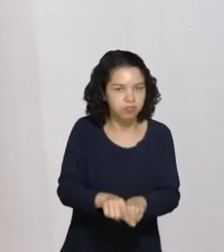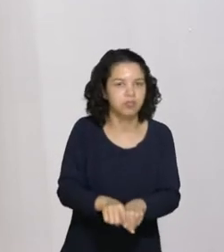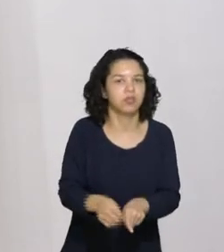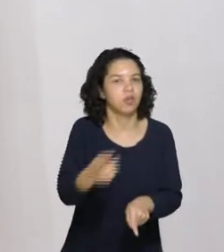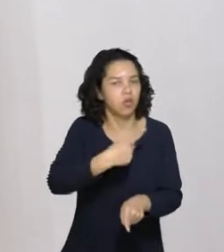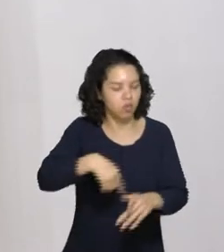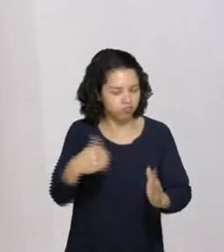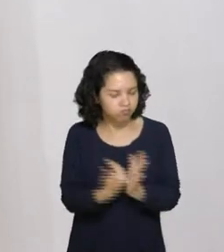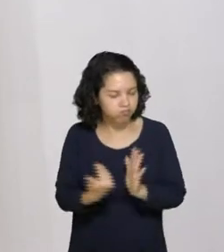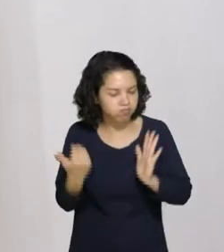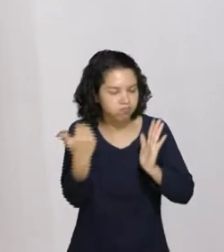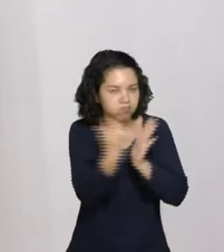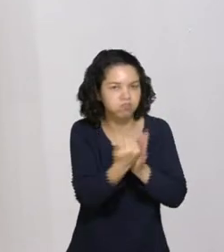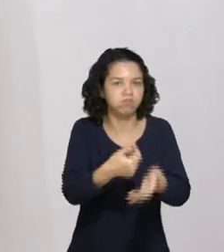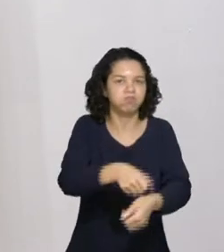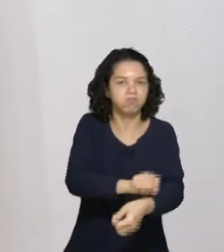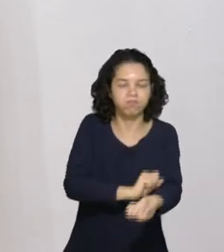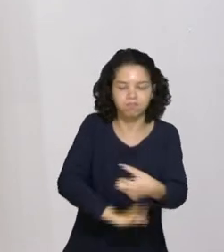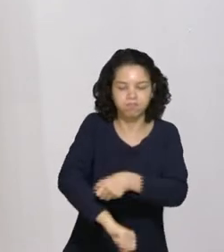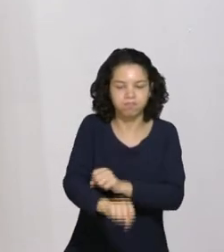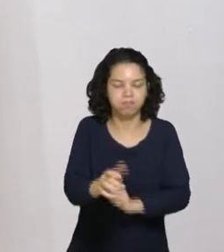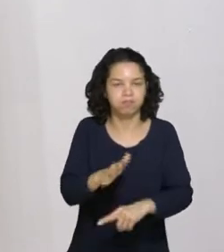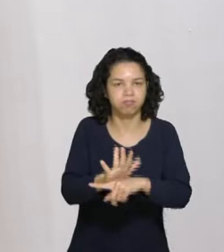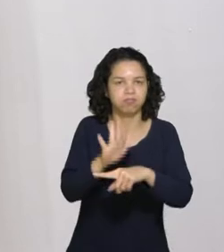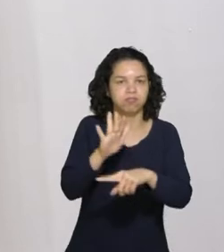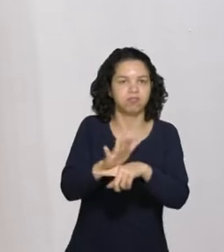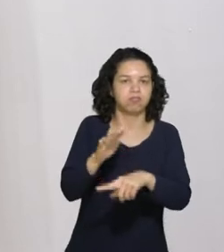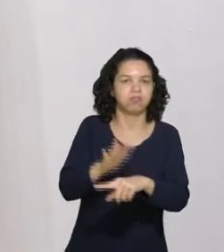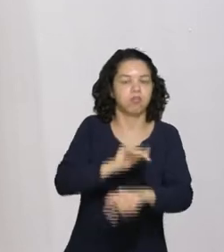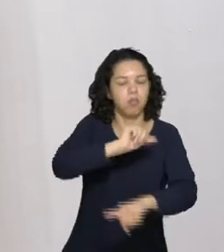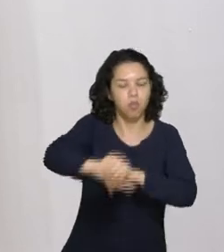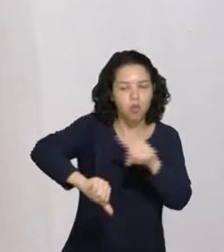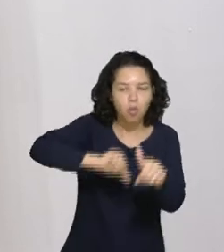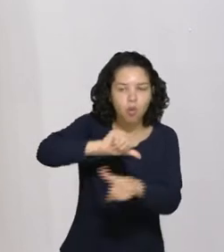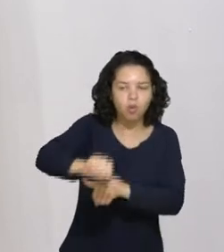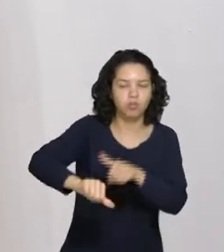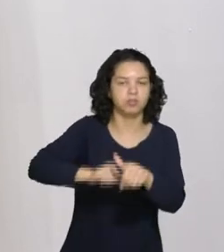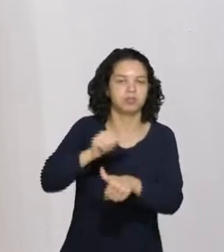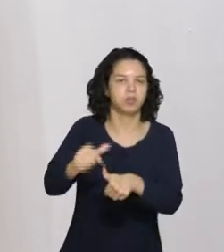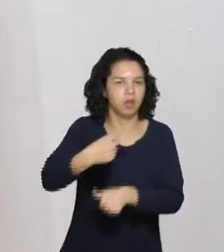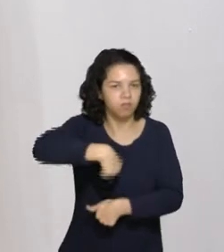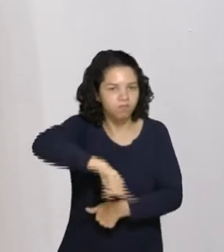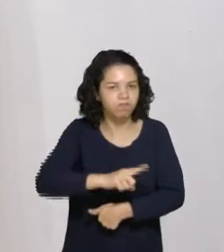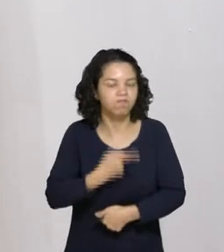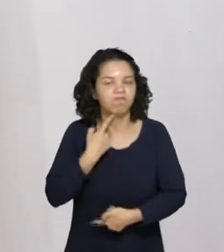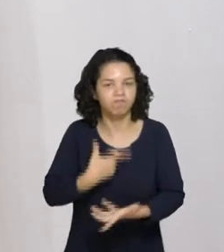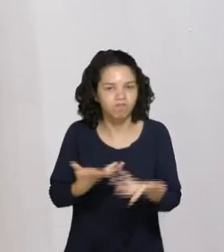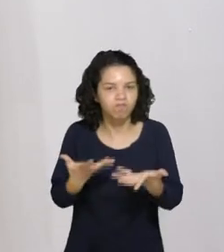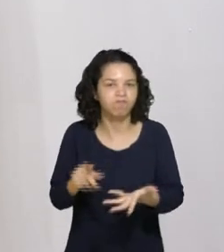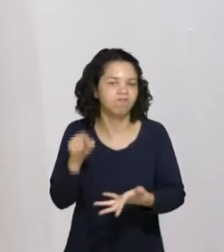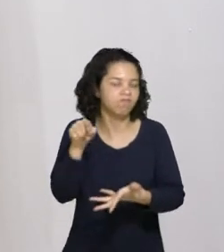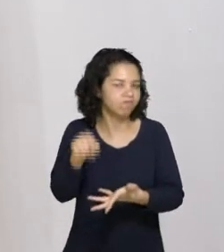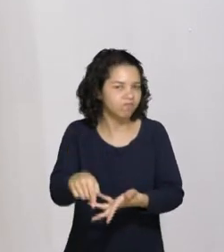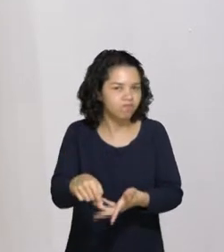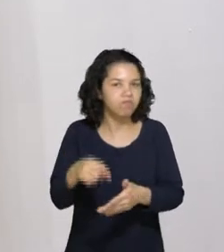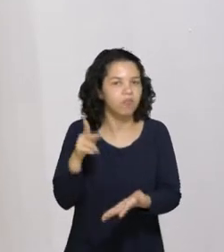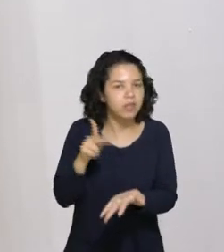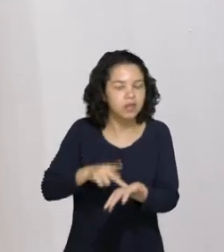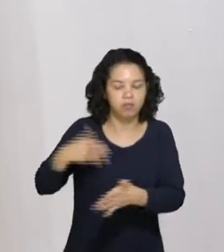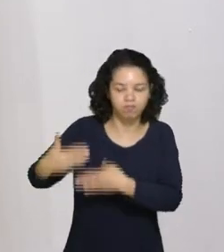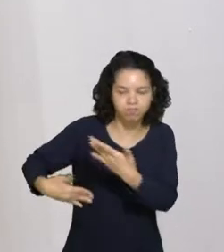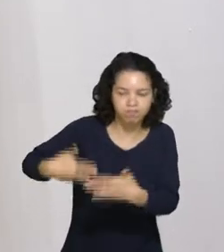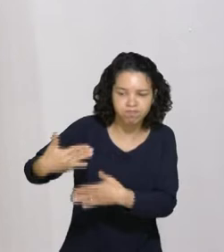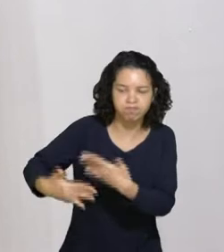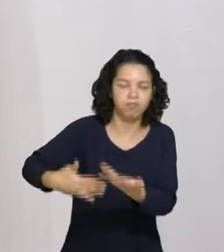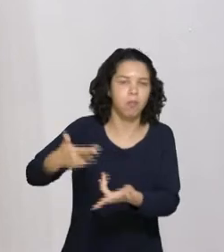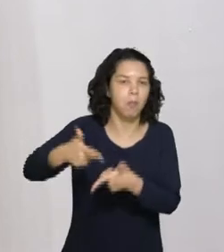possível para se poder encaminhar e modificar aquela situação. Esse é um caso que vem trazendo problema sério